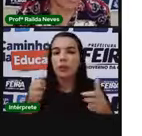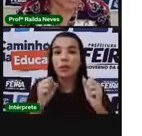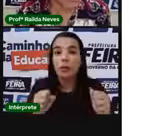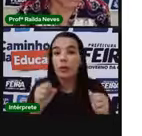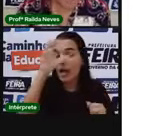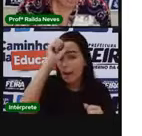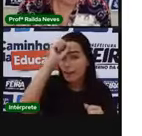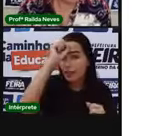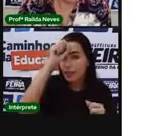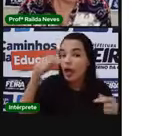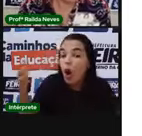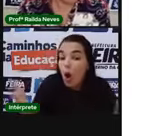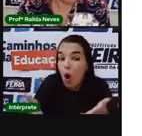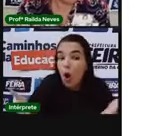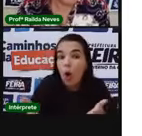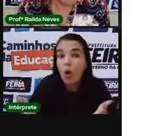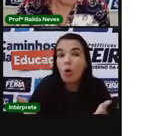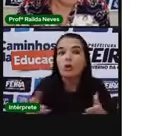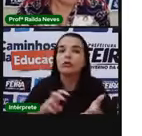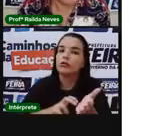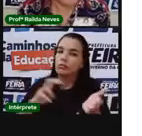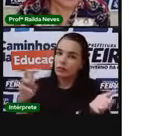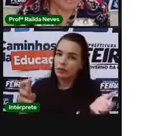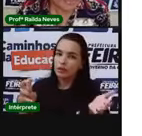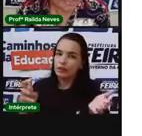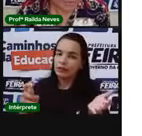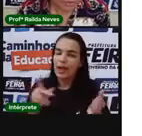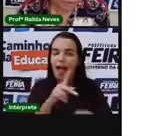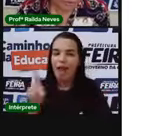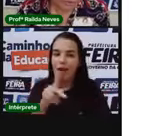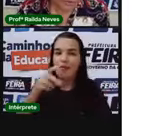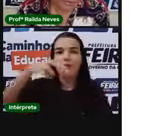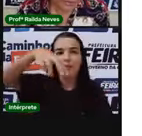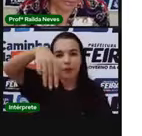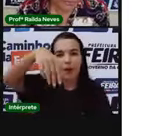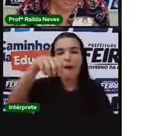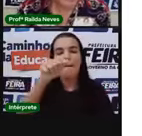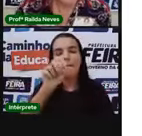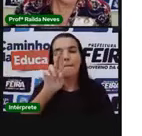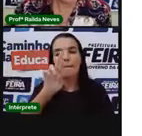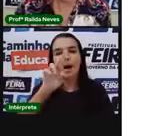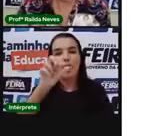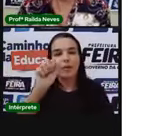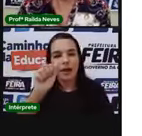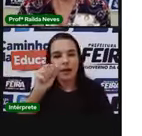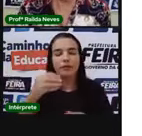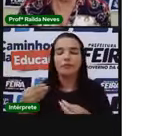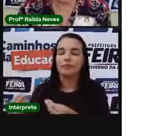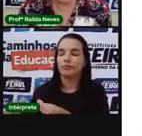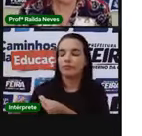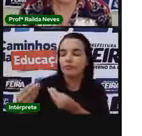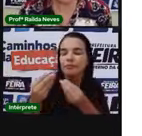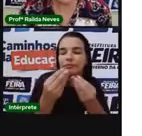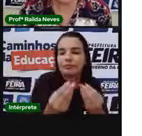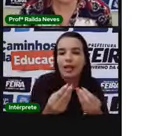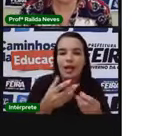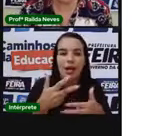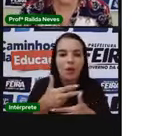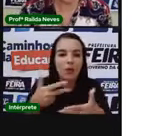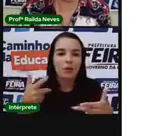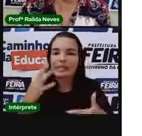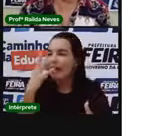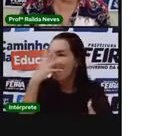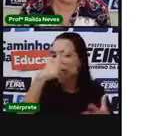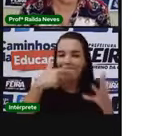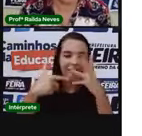manhã de hoje, a professora Mora vai trazer coisas belíssimas para a gente, tá certo? E aí, a gente vai pensar o que é que eu